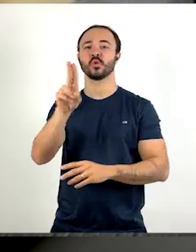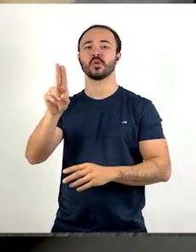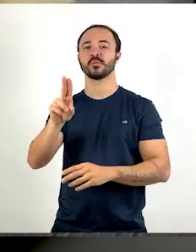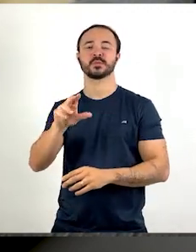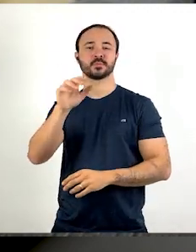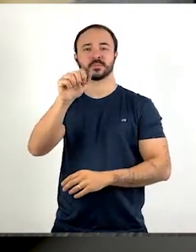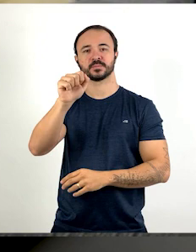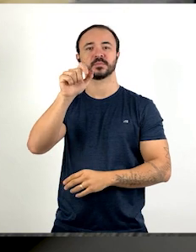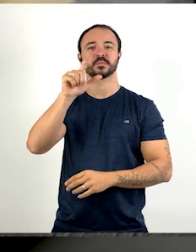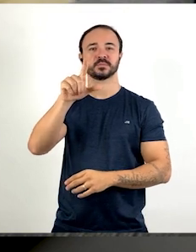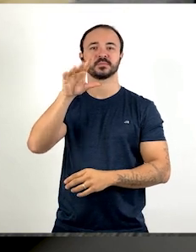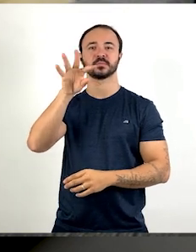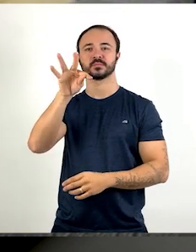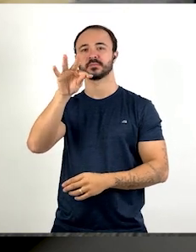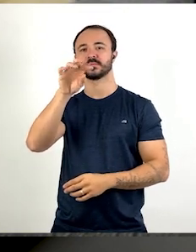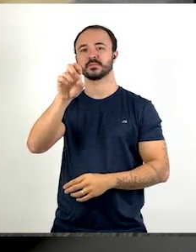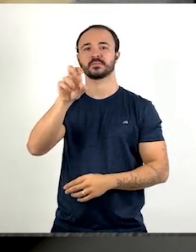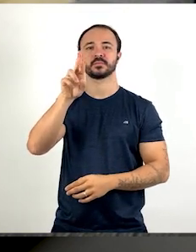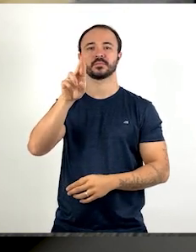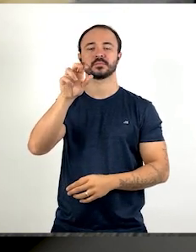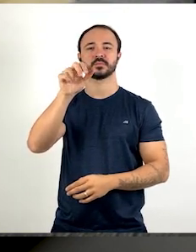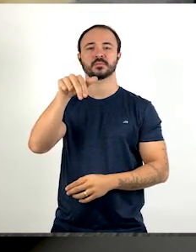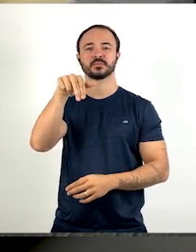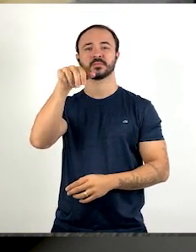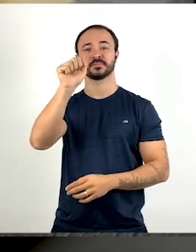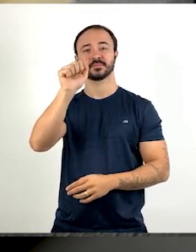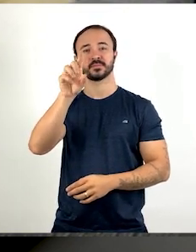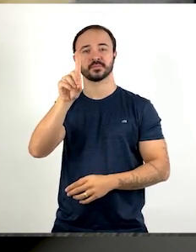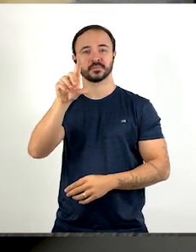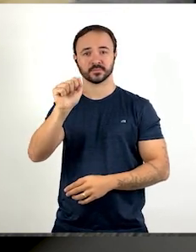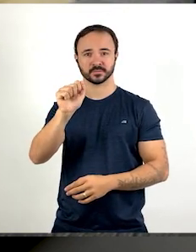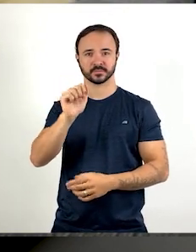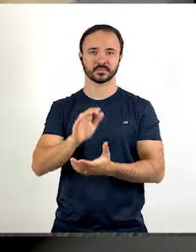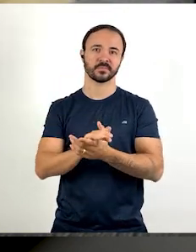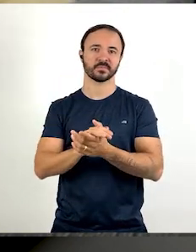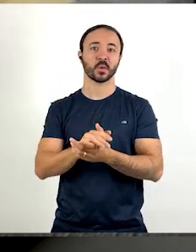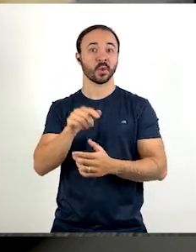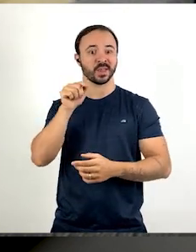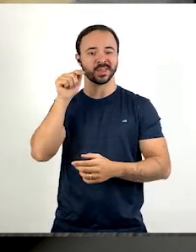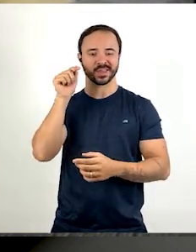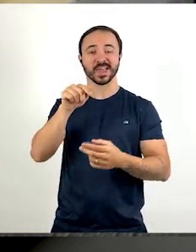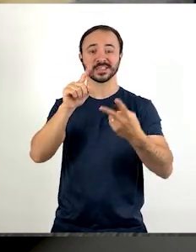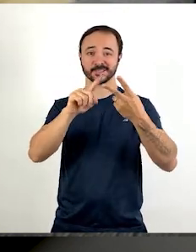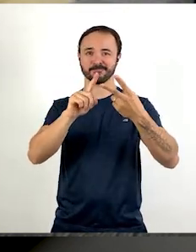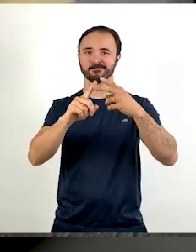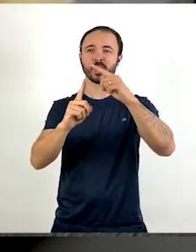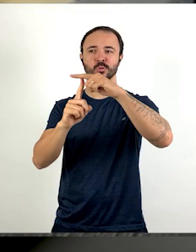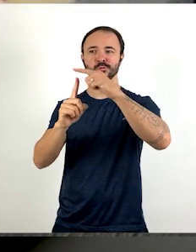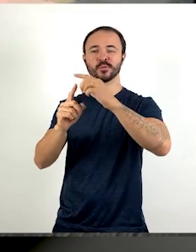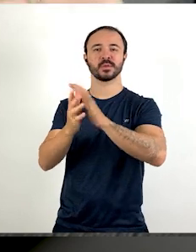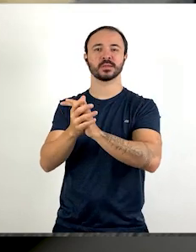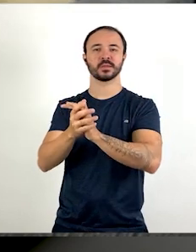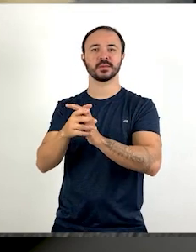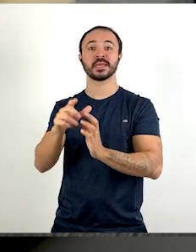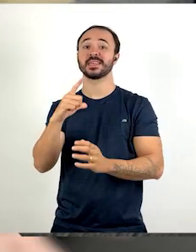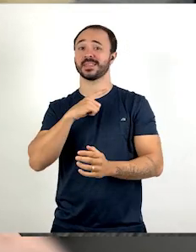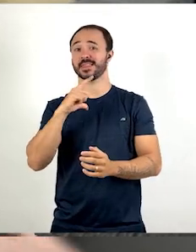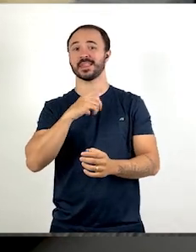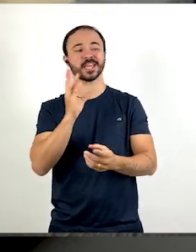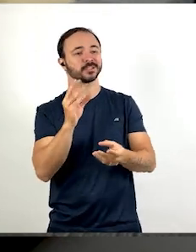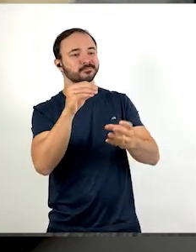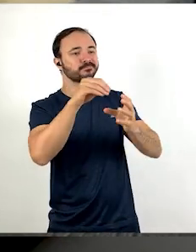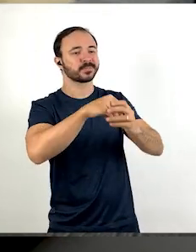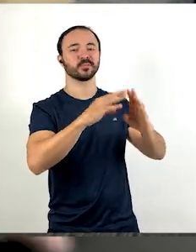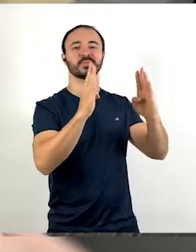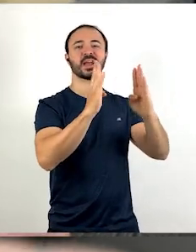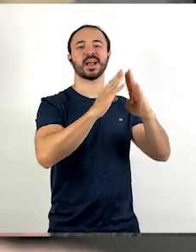como corrente alternada, AC. É esse tipo de corrente que abastece as nossas